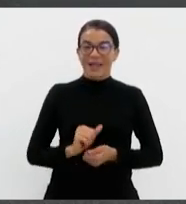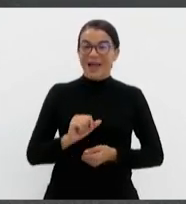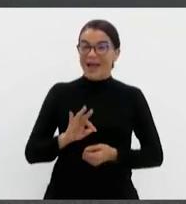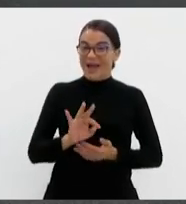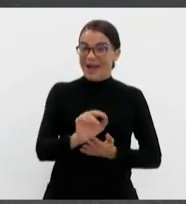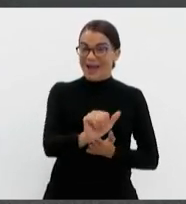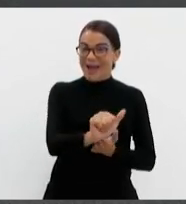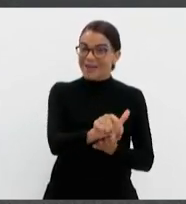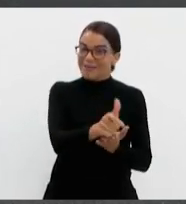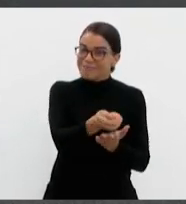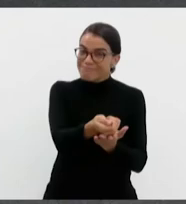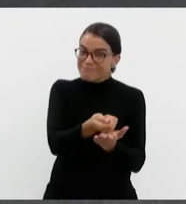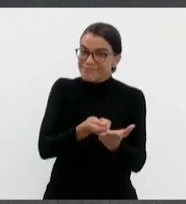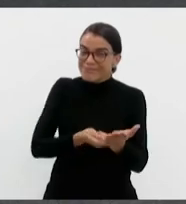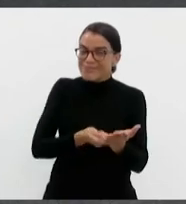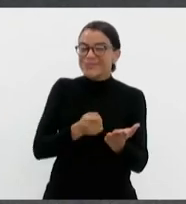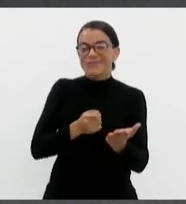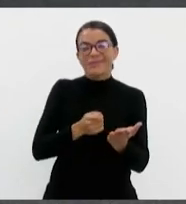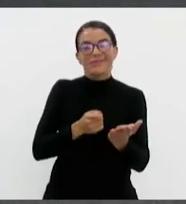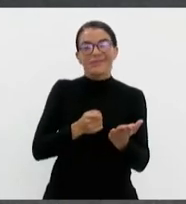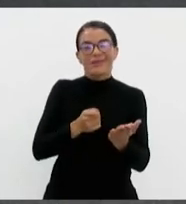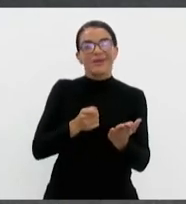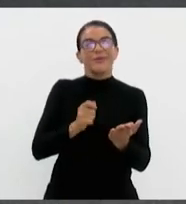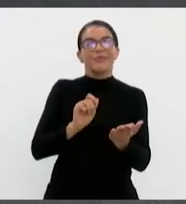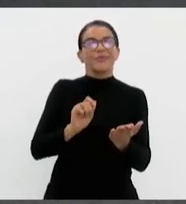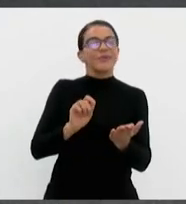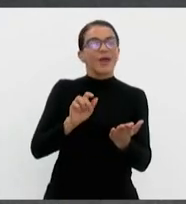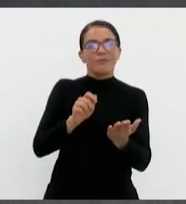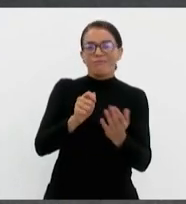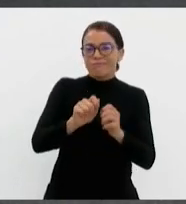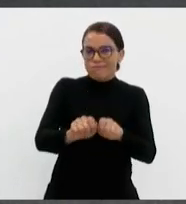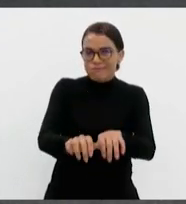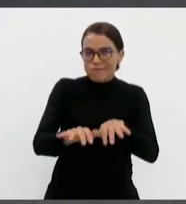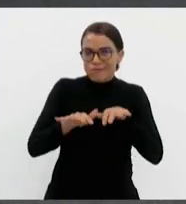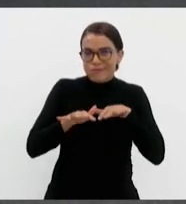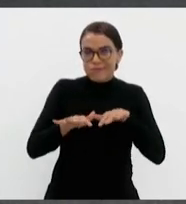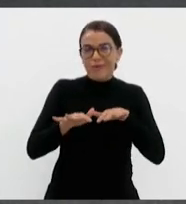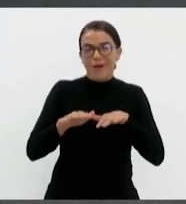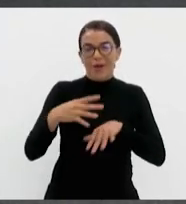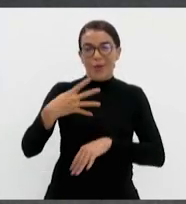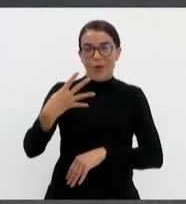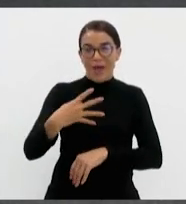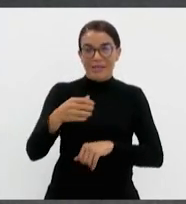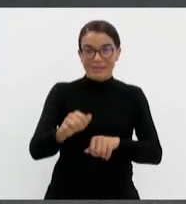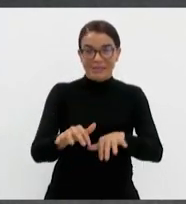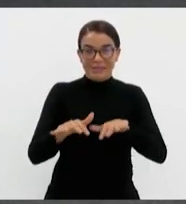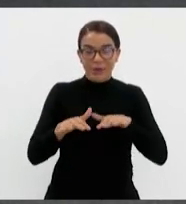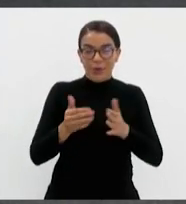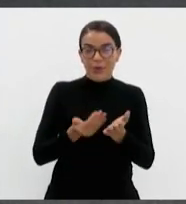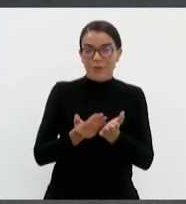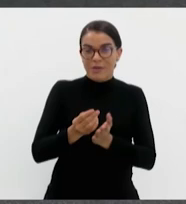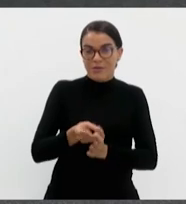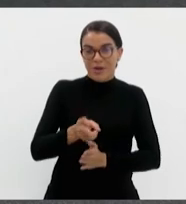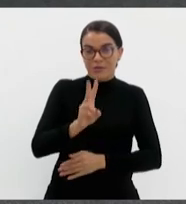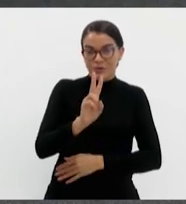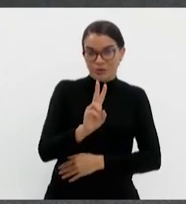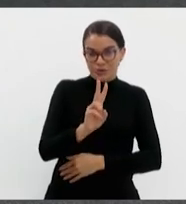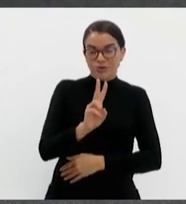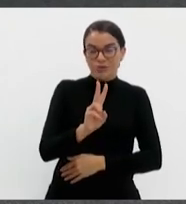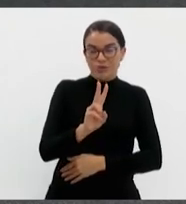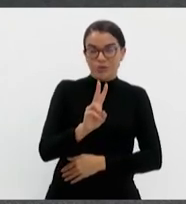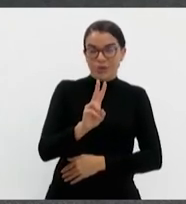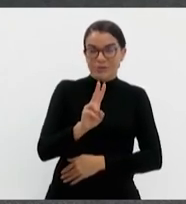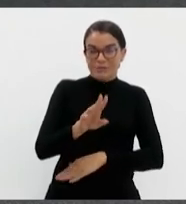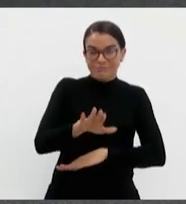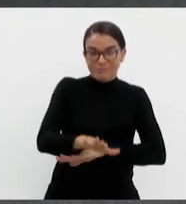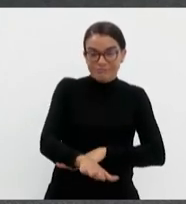com exatidão o ocorrido na quarta sessão ordinária, que, iniciada às 14 horas,